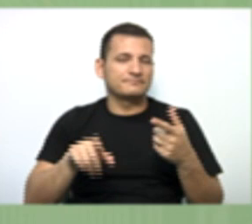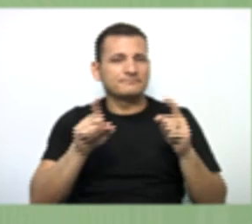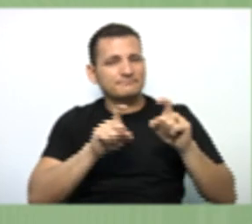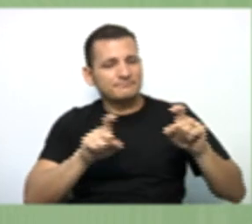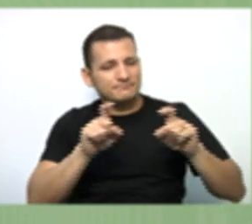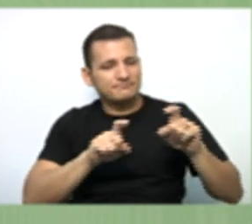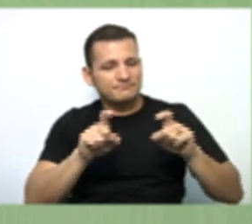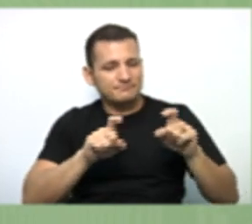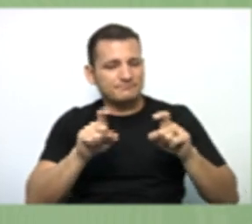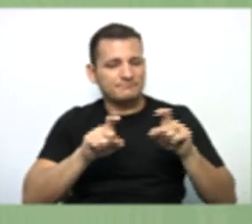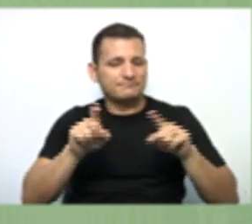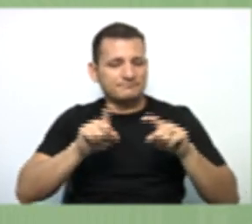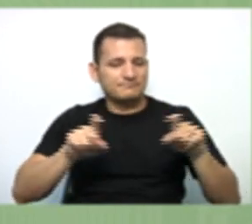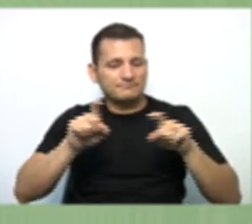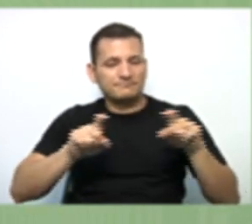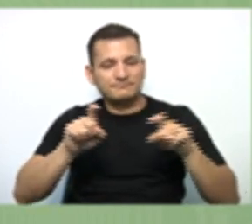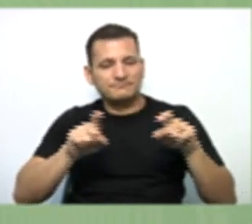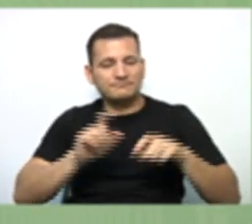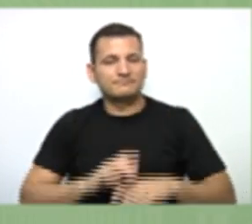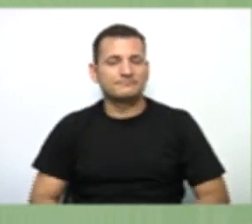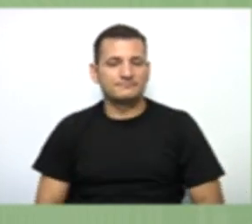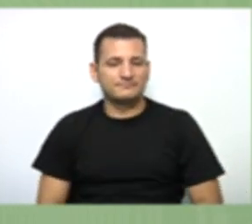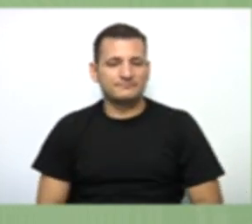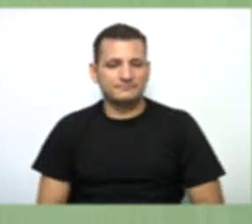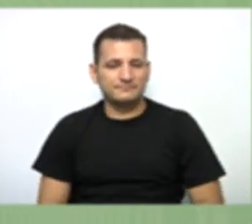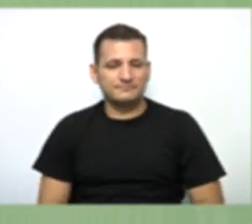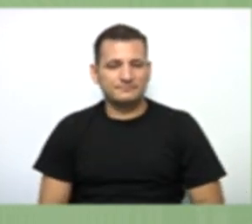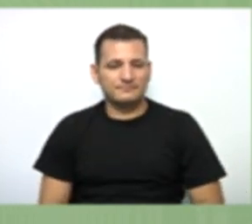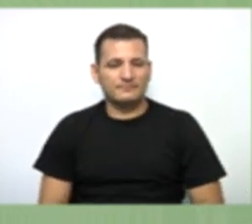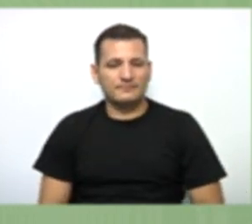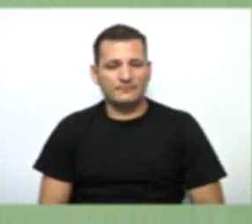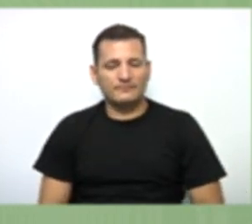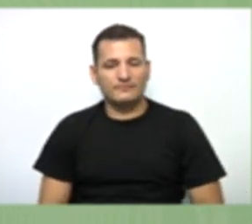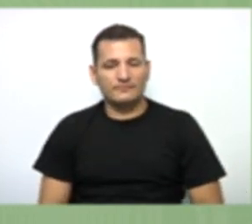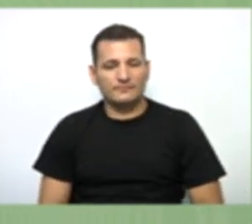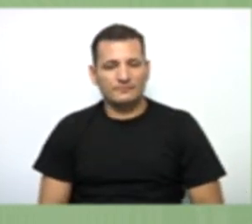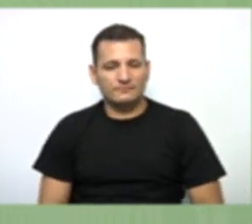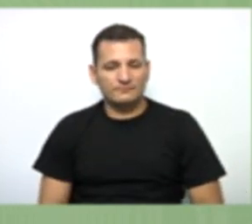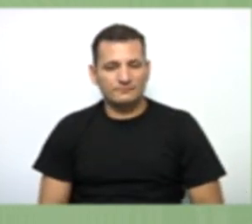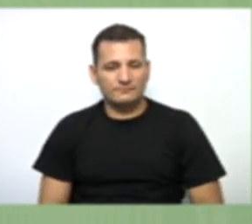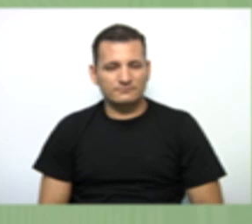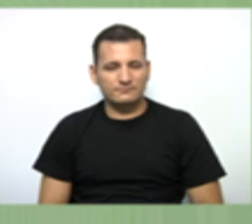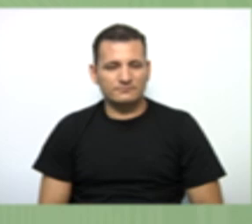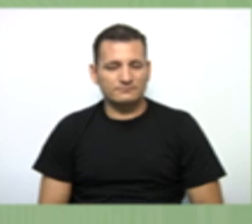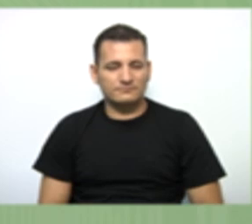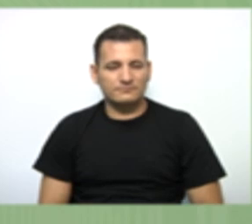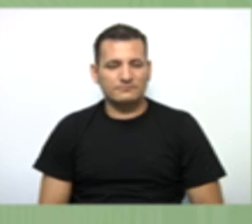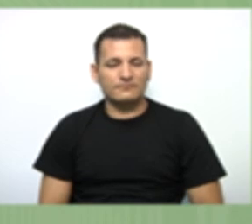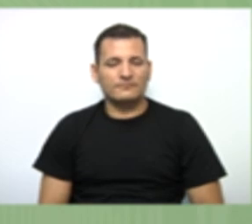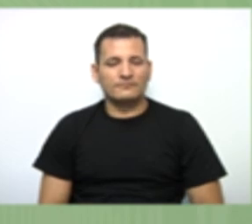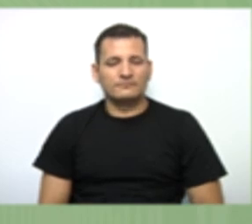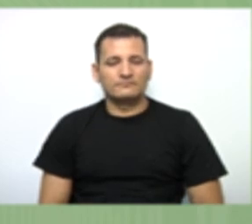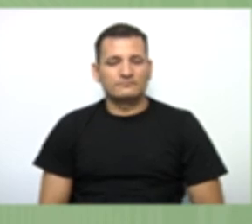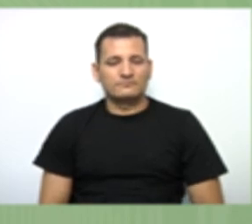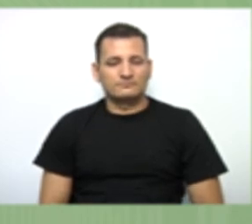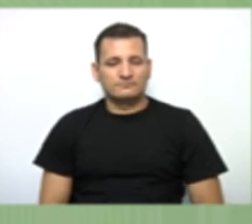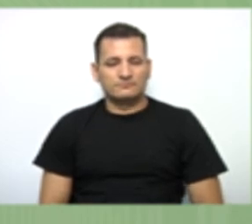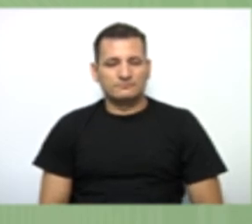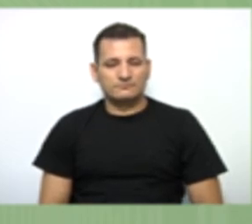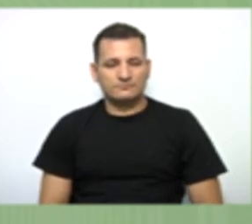homem, né? Vou fazer aqui o homem, olha aqui o homem bonitinho, e o do